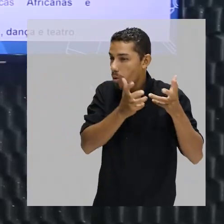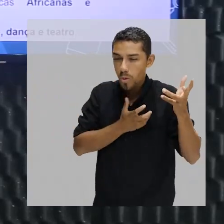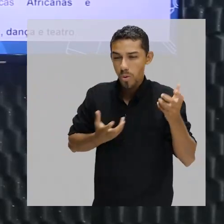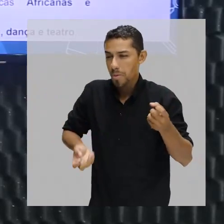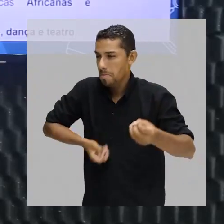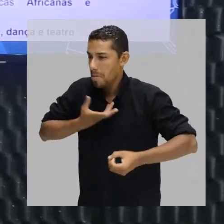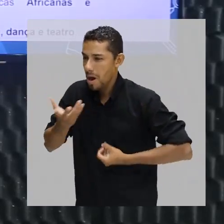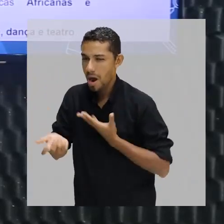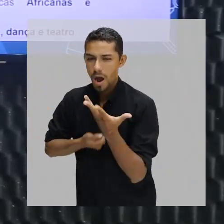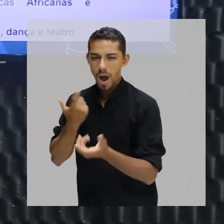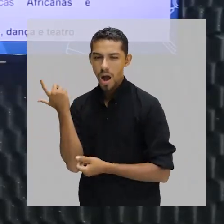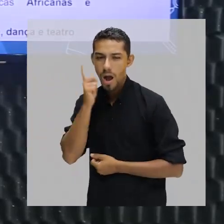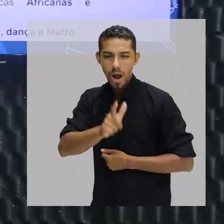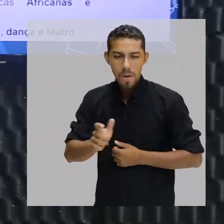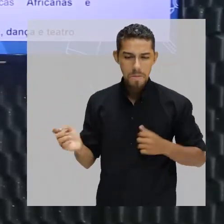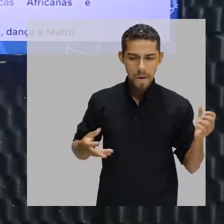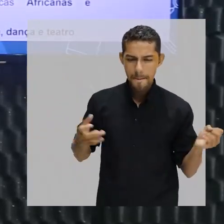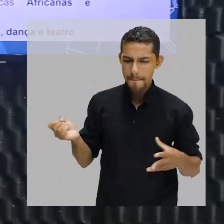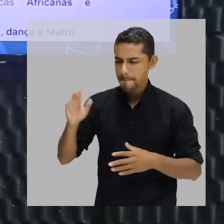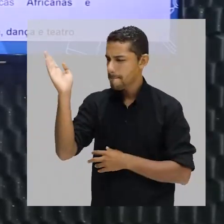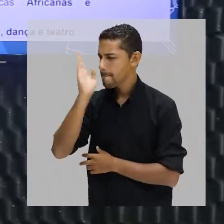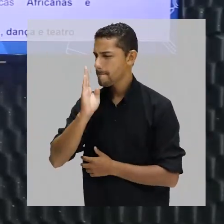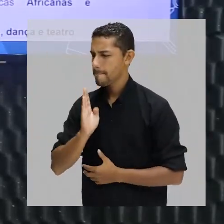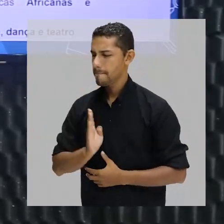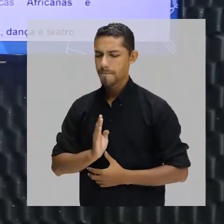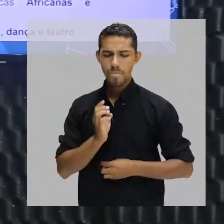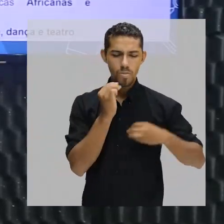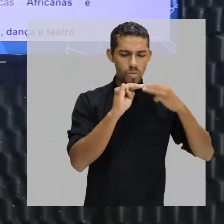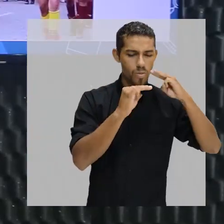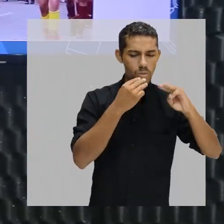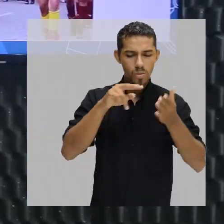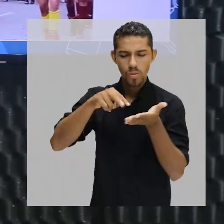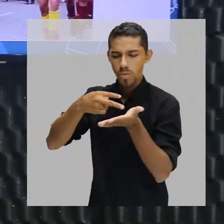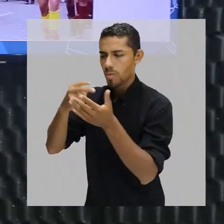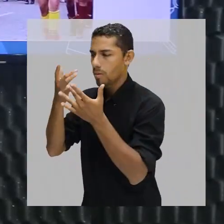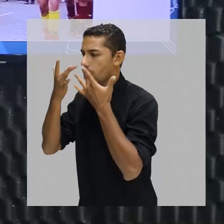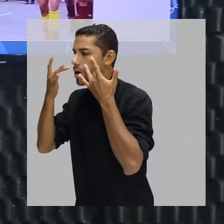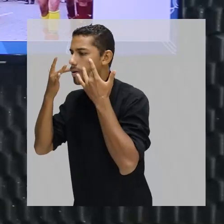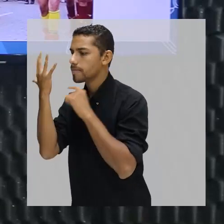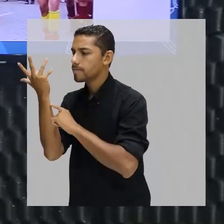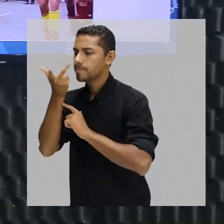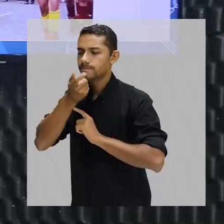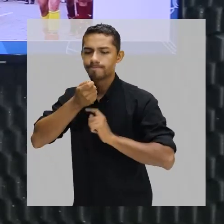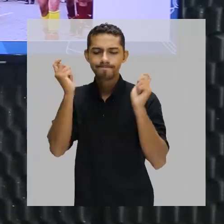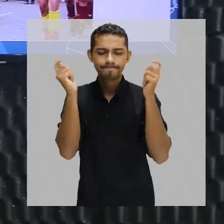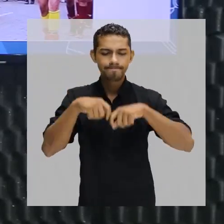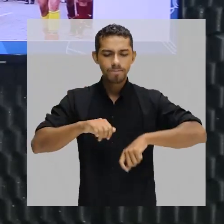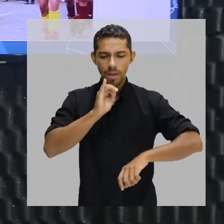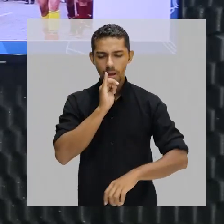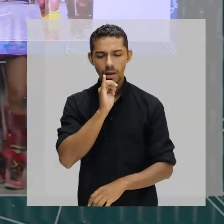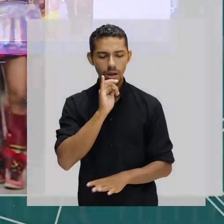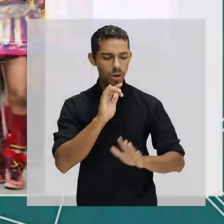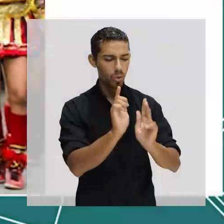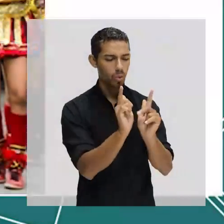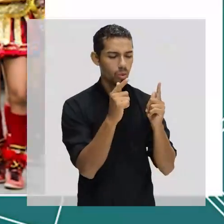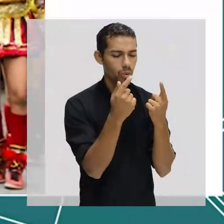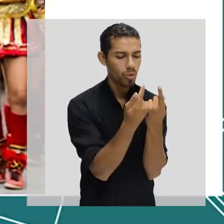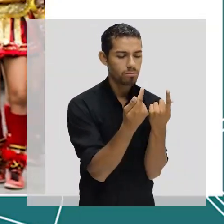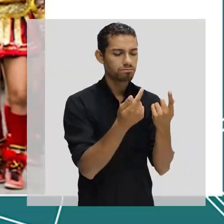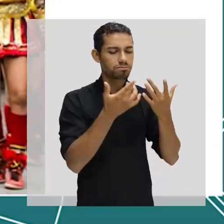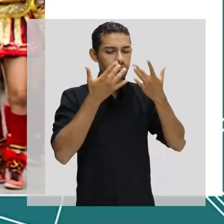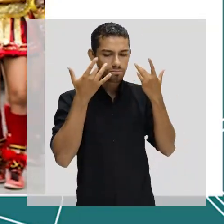Misturam simultaneamente música, dança e teatro, por isso são chamadas de danças dramáticas. Exemplo: Grupo Reisado do Ceará.